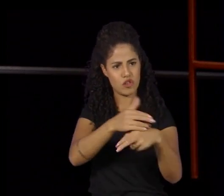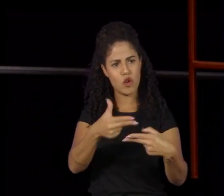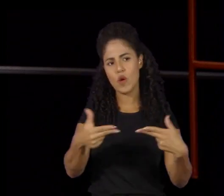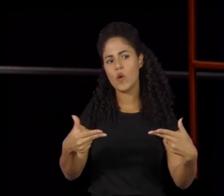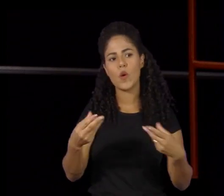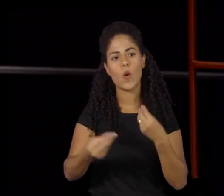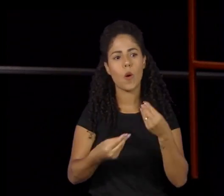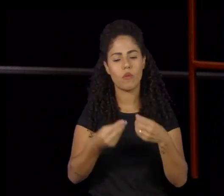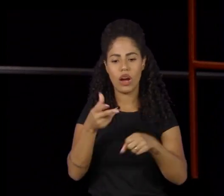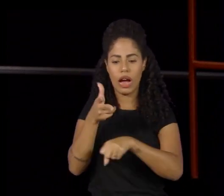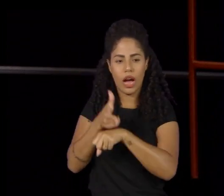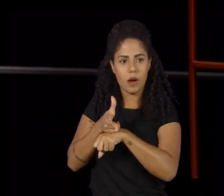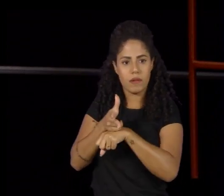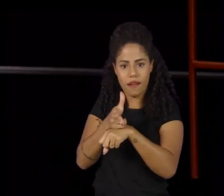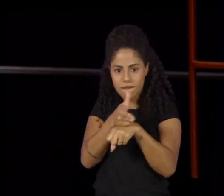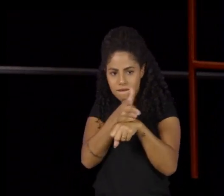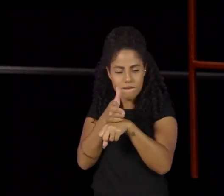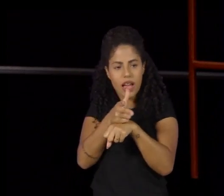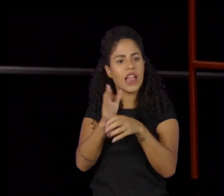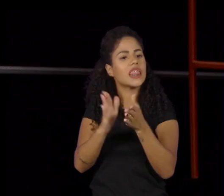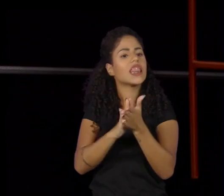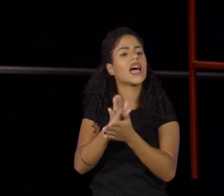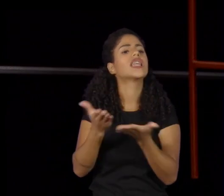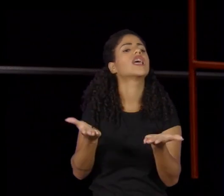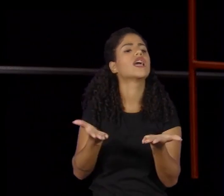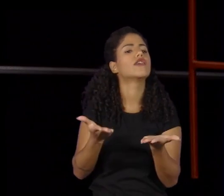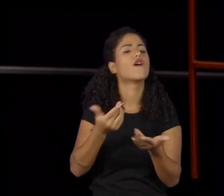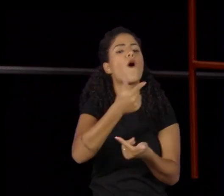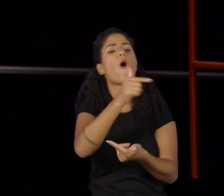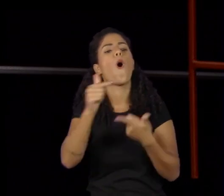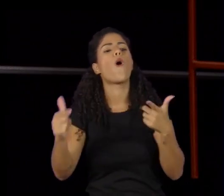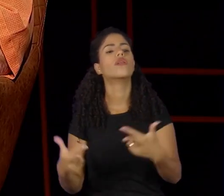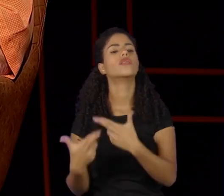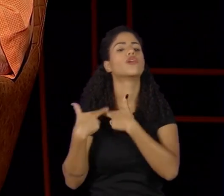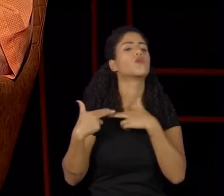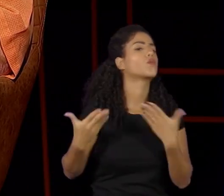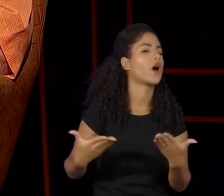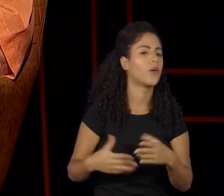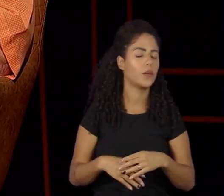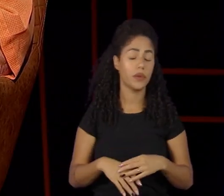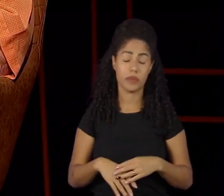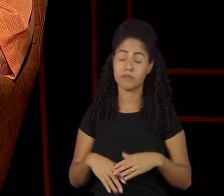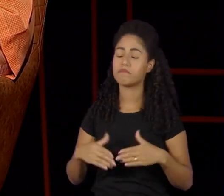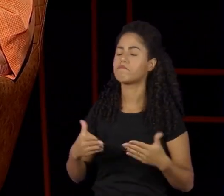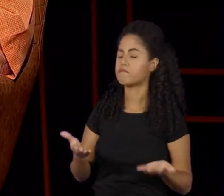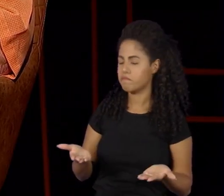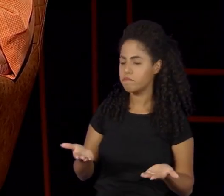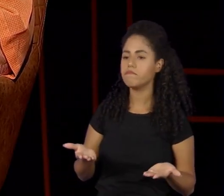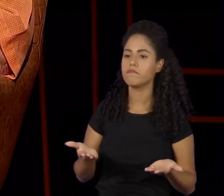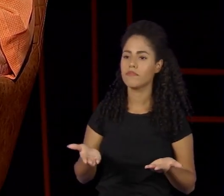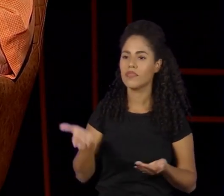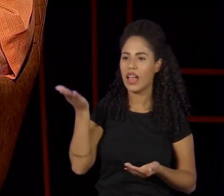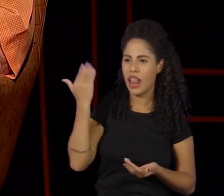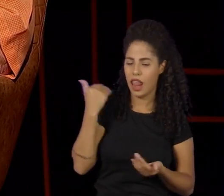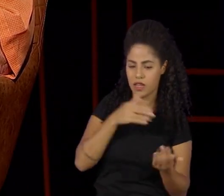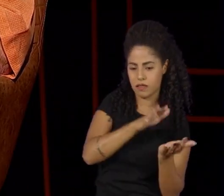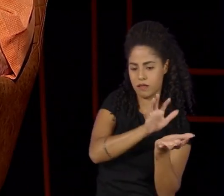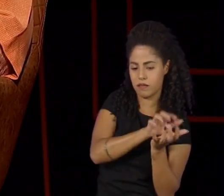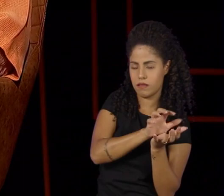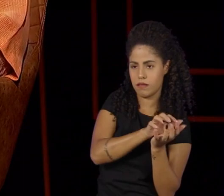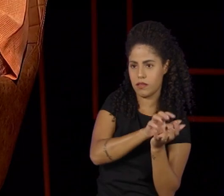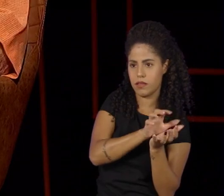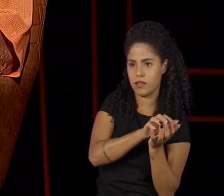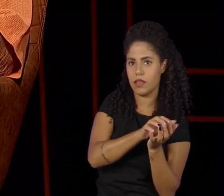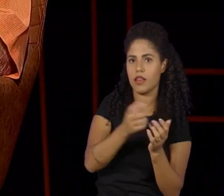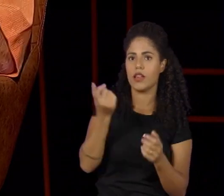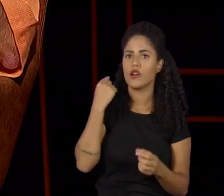só não foi câmera. Que outras funções você exerceu lá? Tem um momento lá em Pernambuco que, como